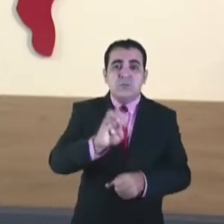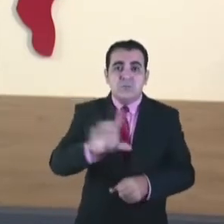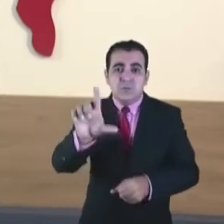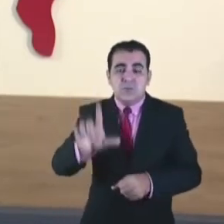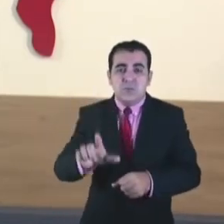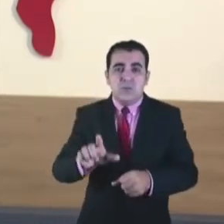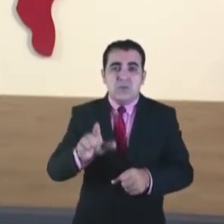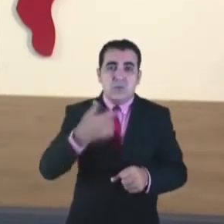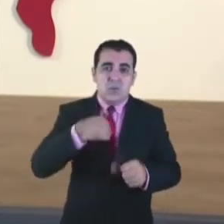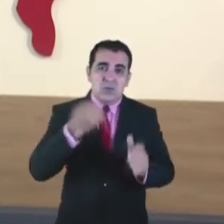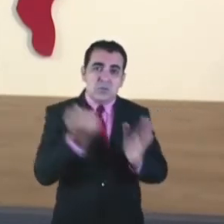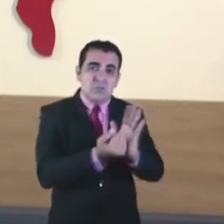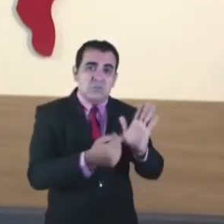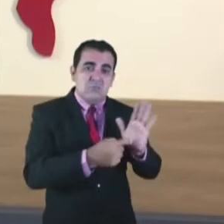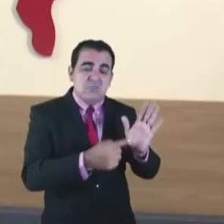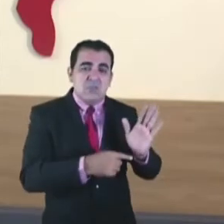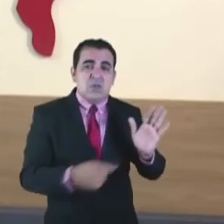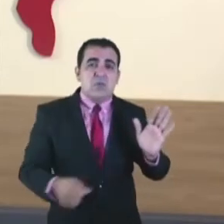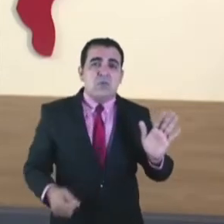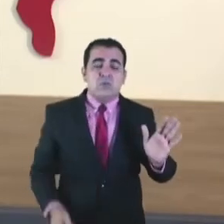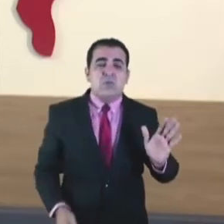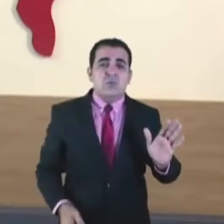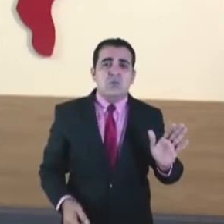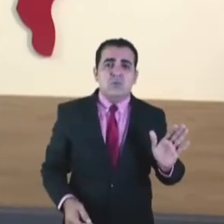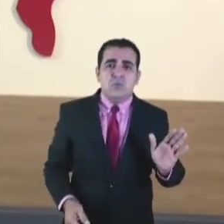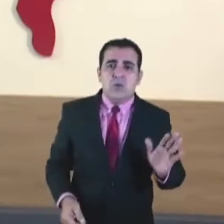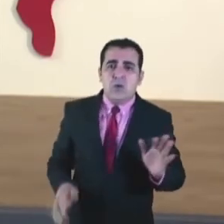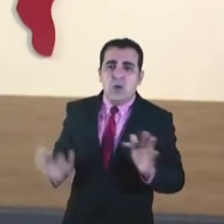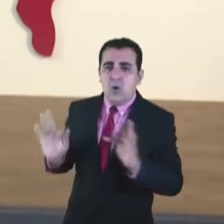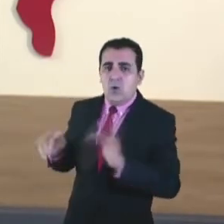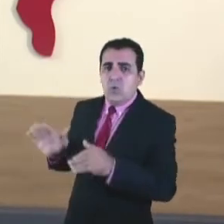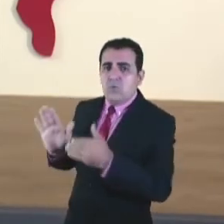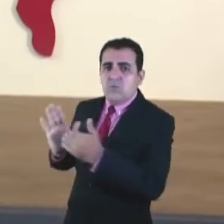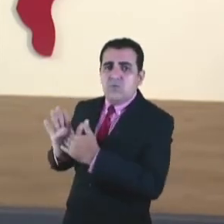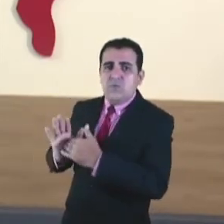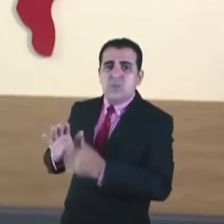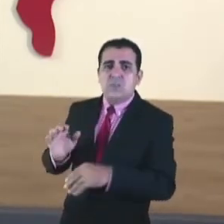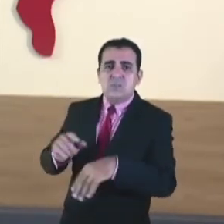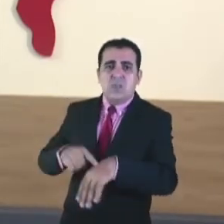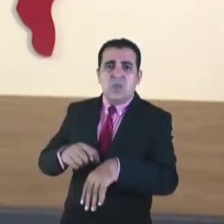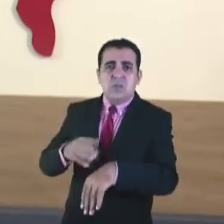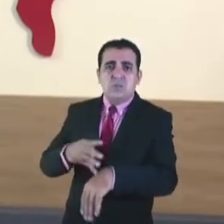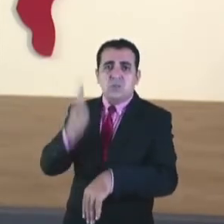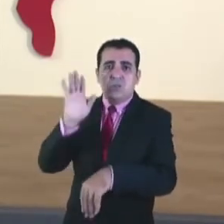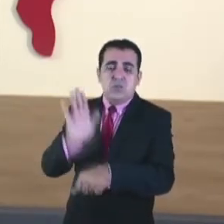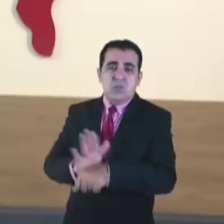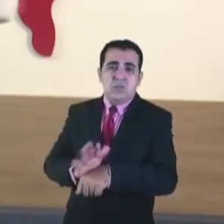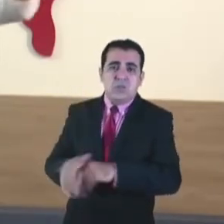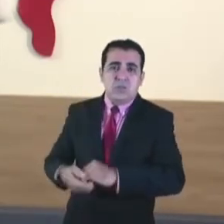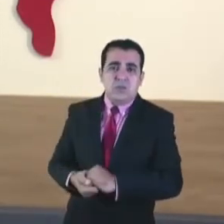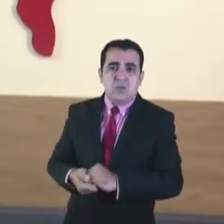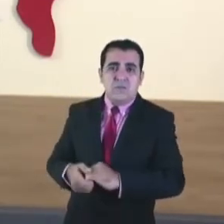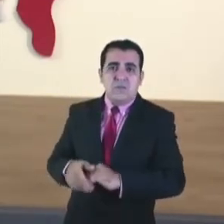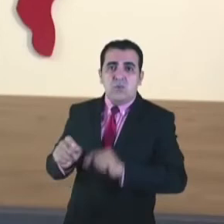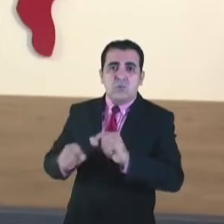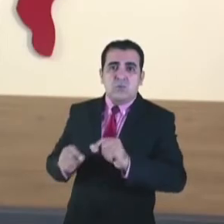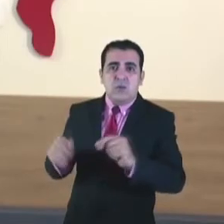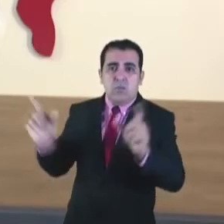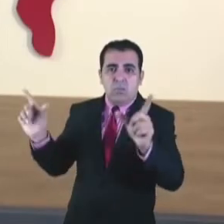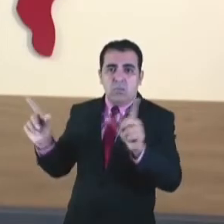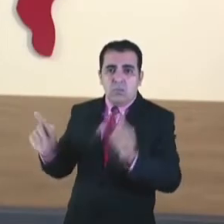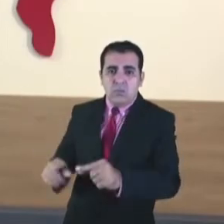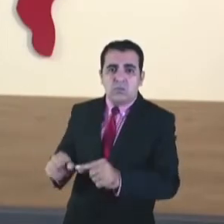estamos fixando o final das atividades às 16 horas, exatamente visando